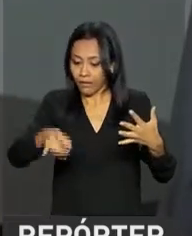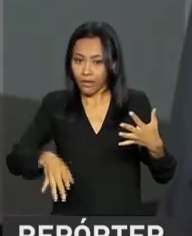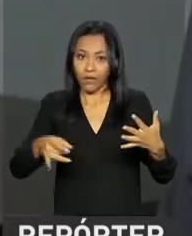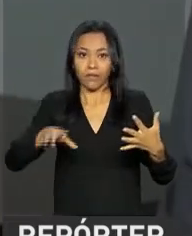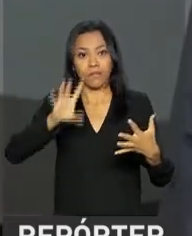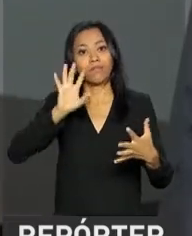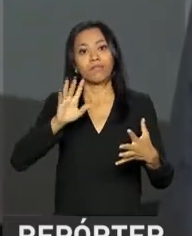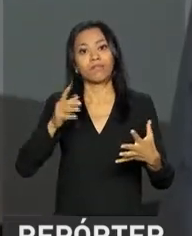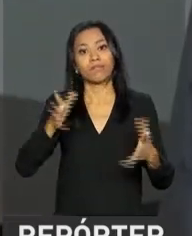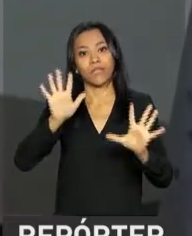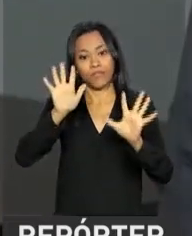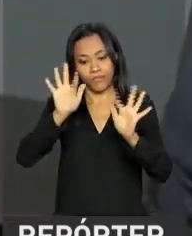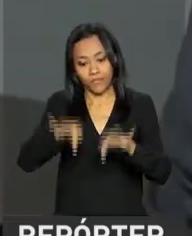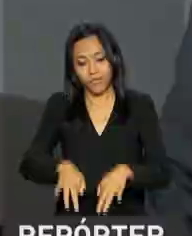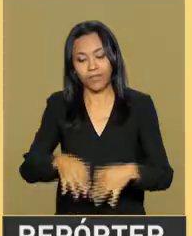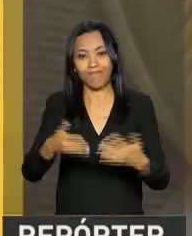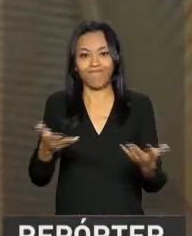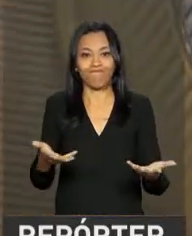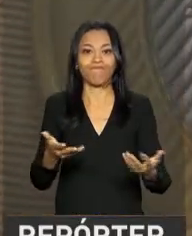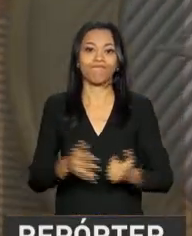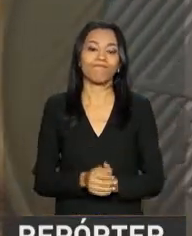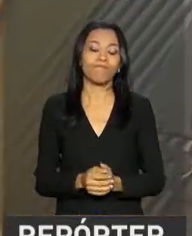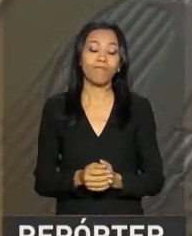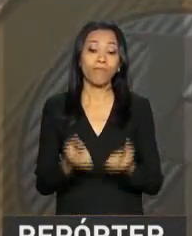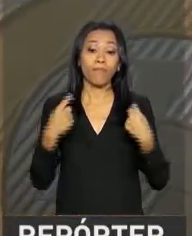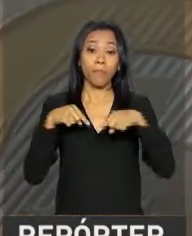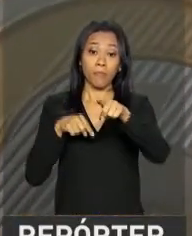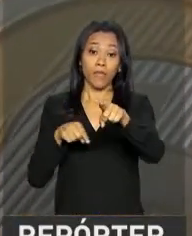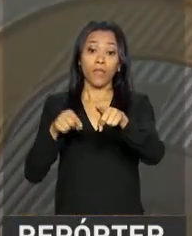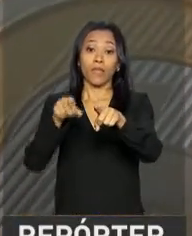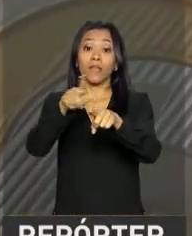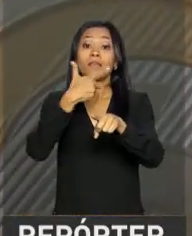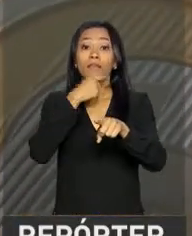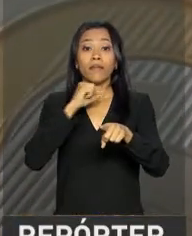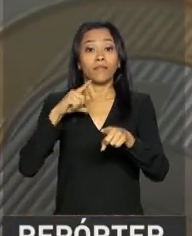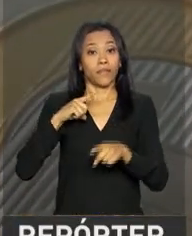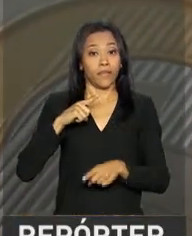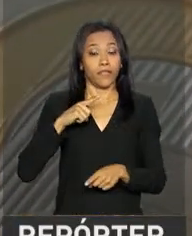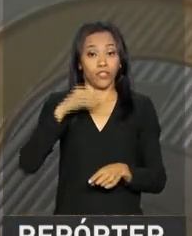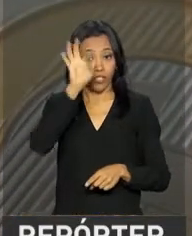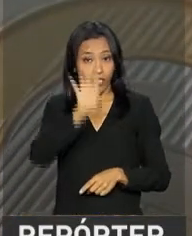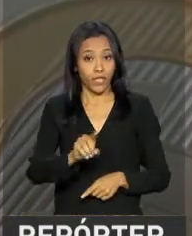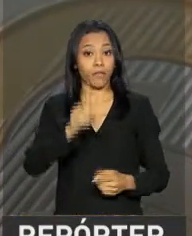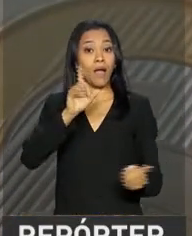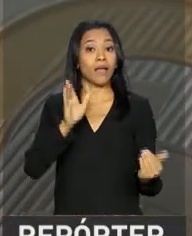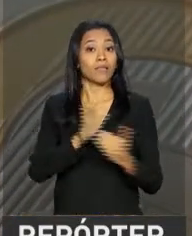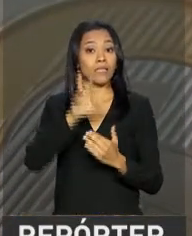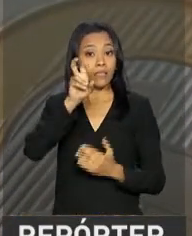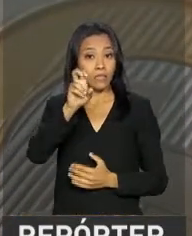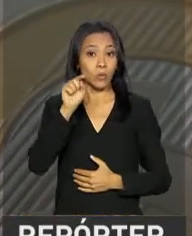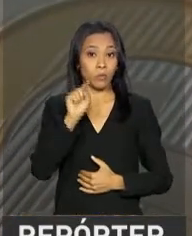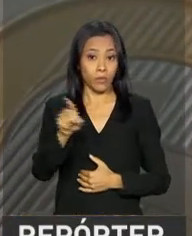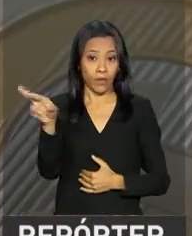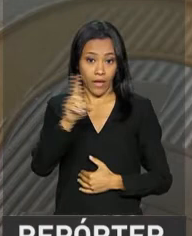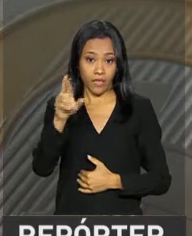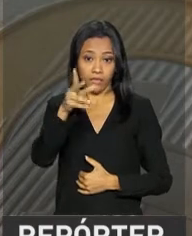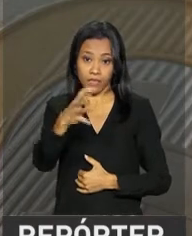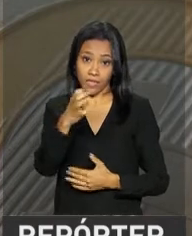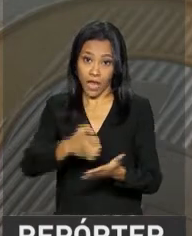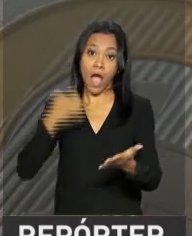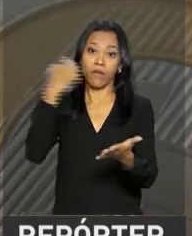encerrado na última instância entre os poupadores quem tem direito a até 5 mil reais receberá a vista